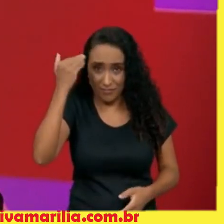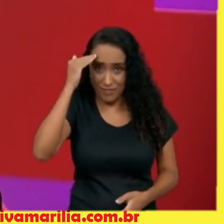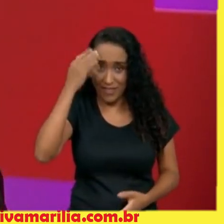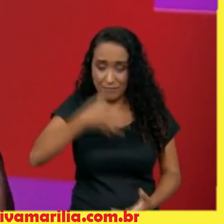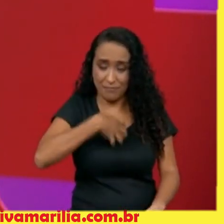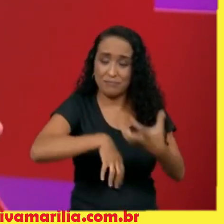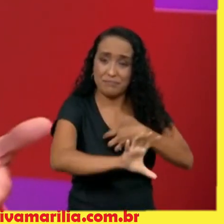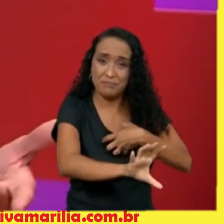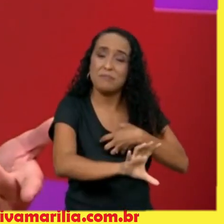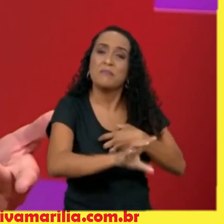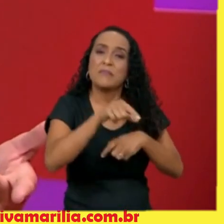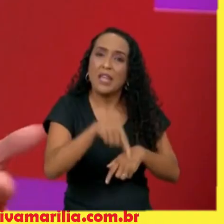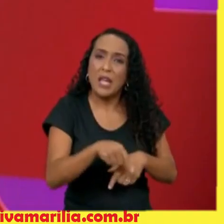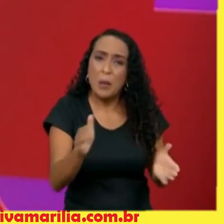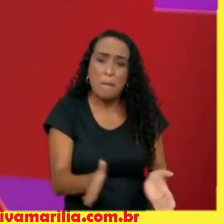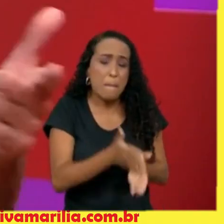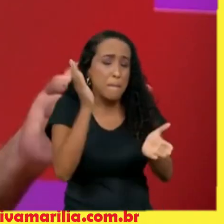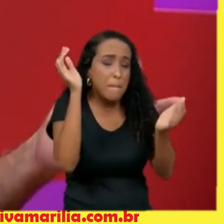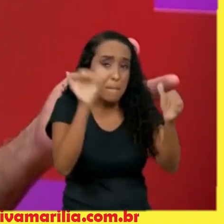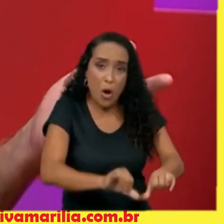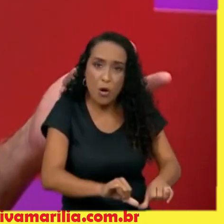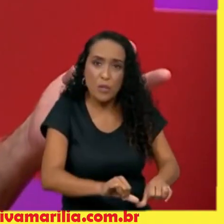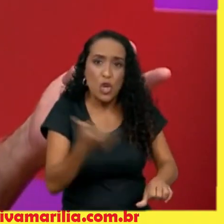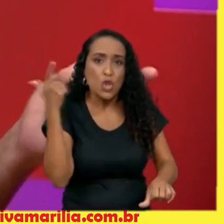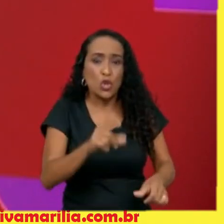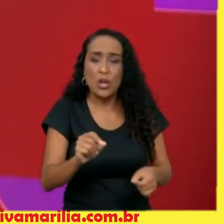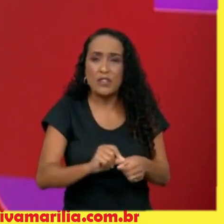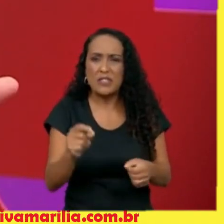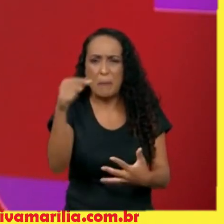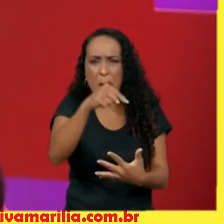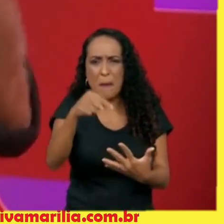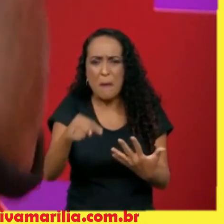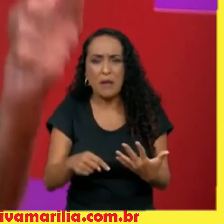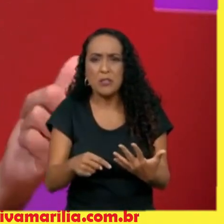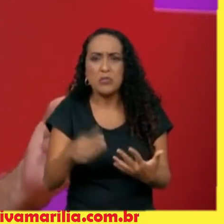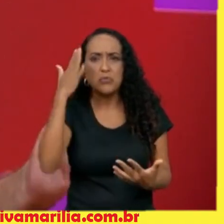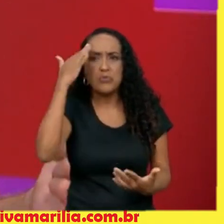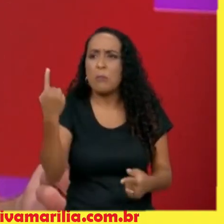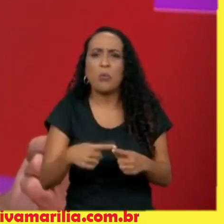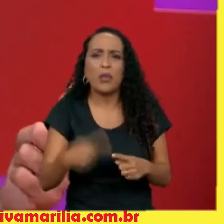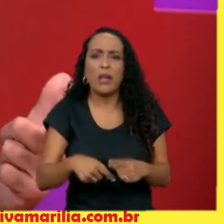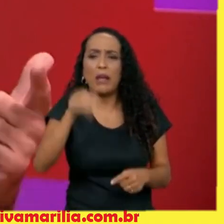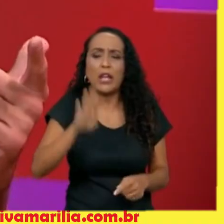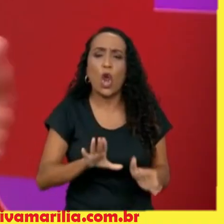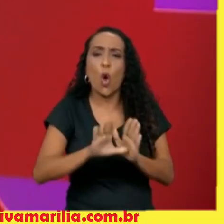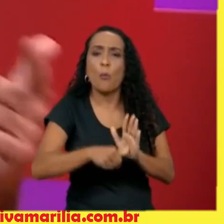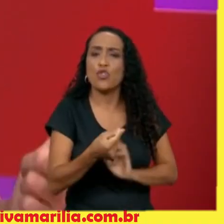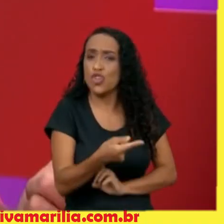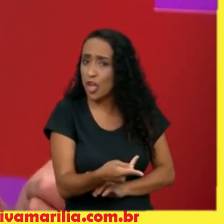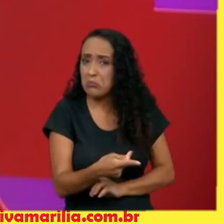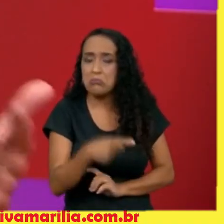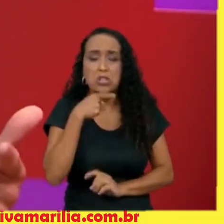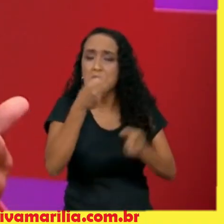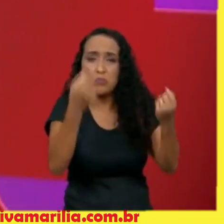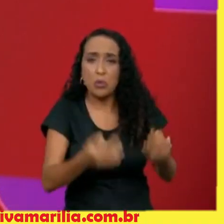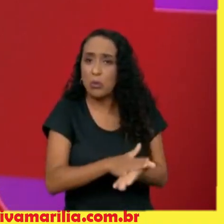né? Ele ficou mais pobre, não consegue fazer uma série de coisas, ele não sabe por quê, não sabe quem roubou esse dinheiro, né? Ninguém explicou para